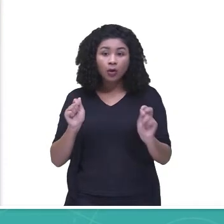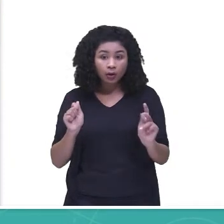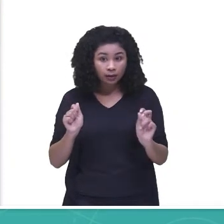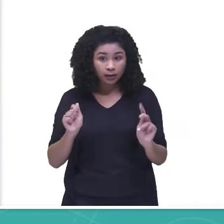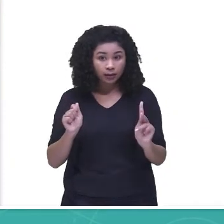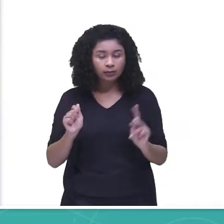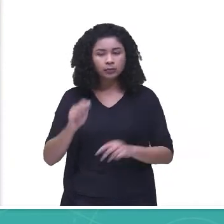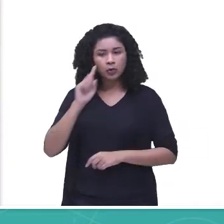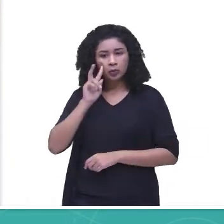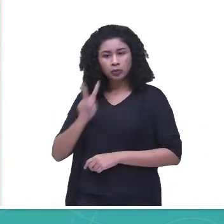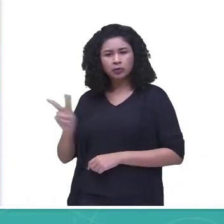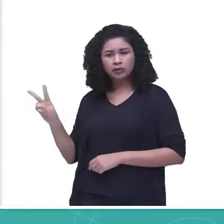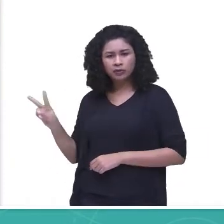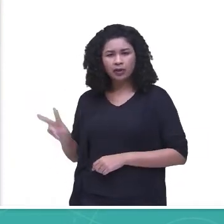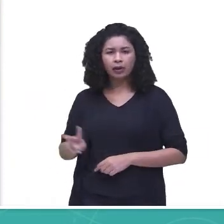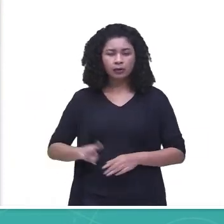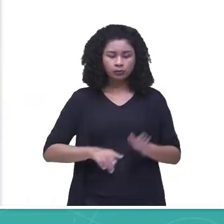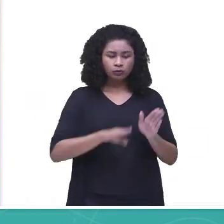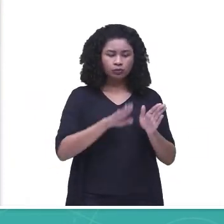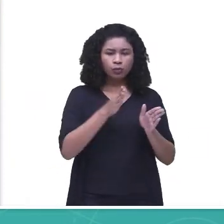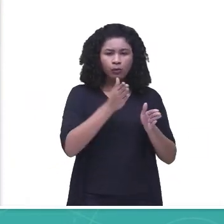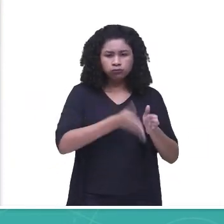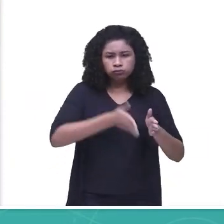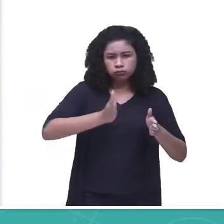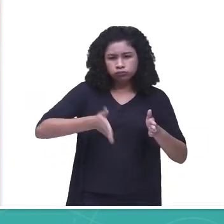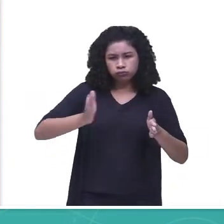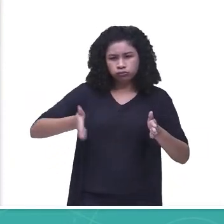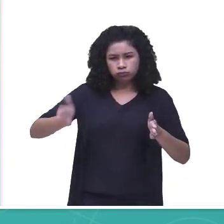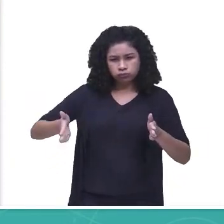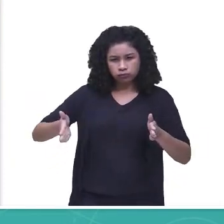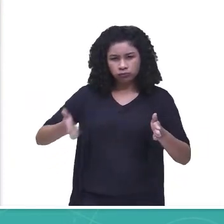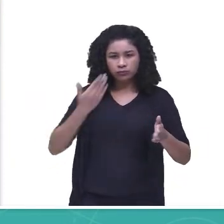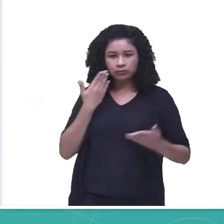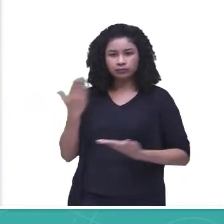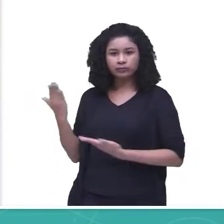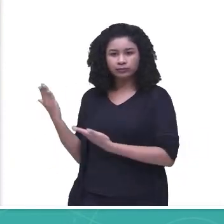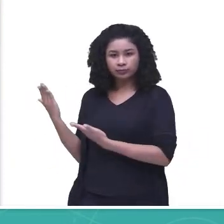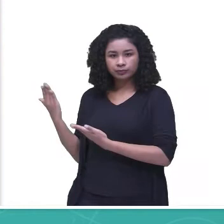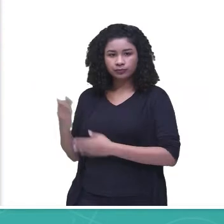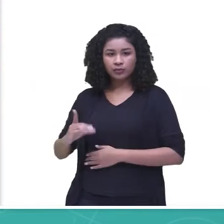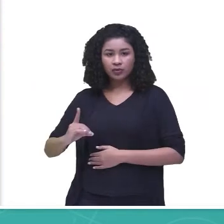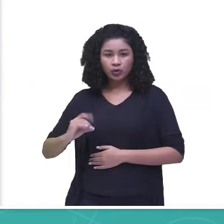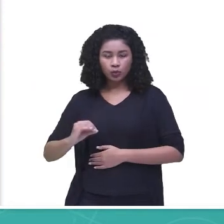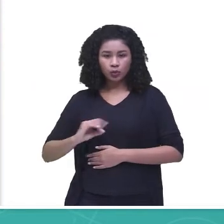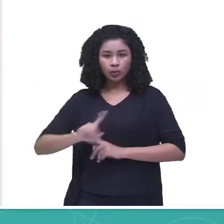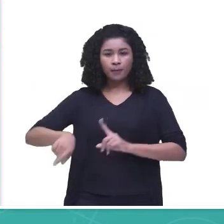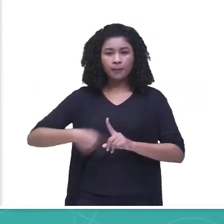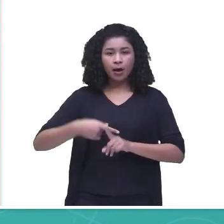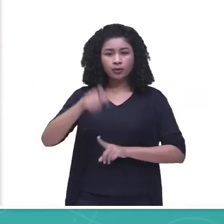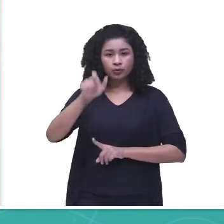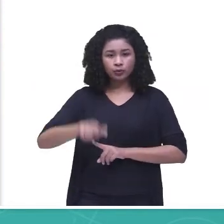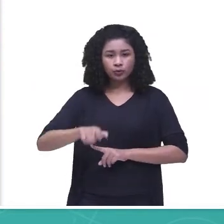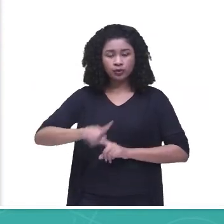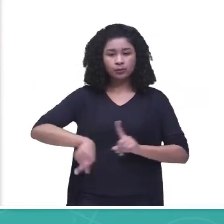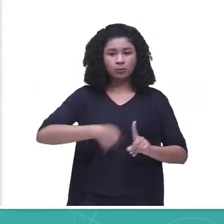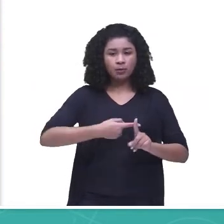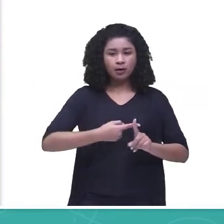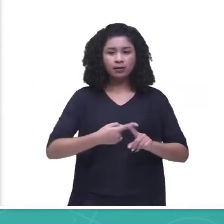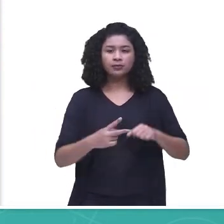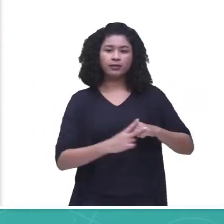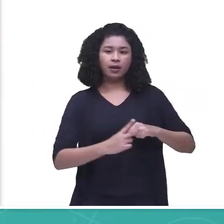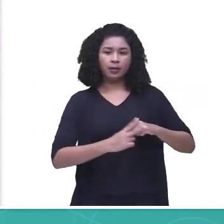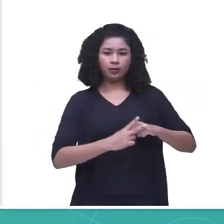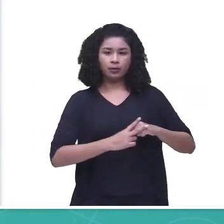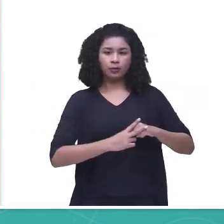do, aí o sujeito mais o verbo, tá? I, eu, you, você